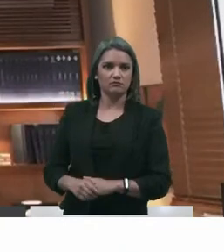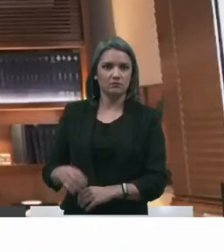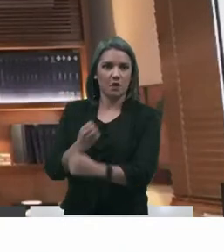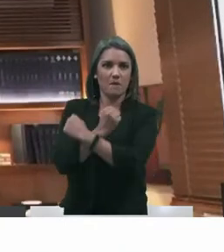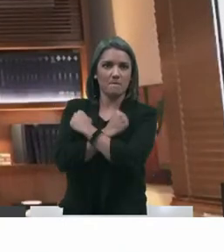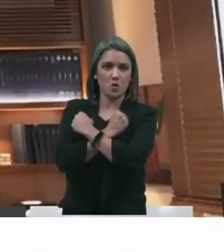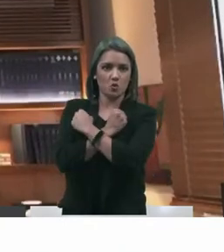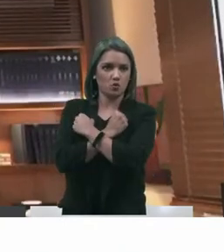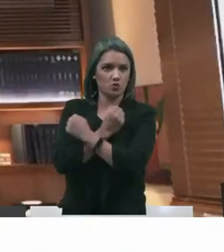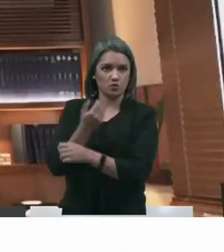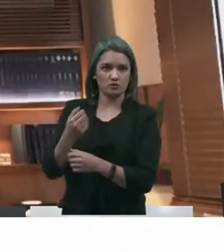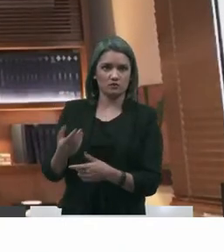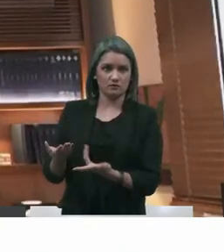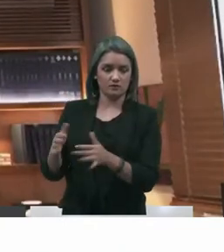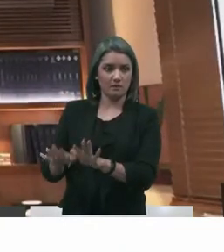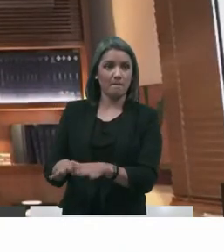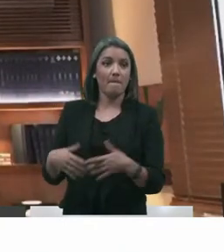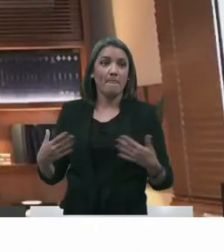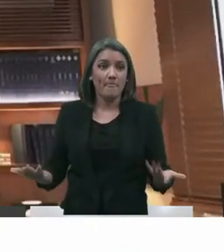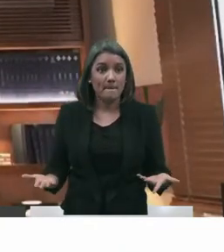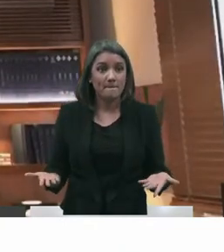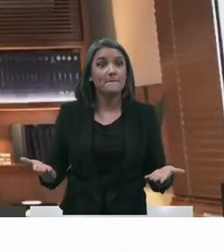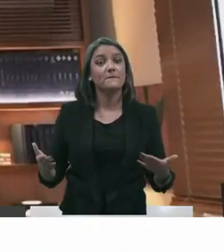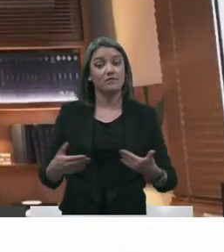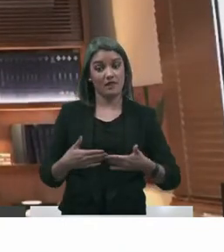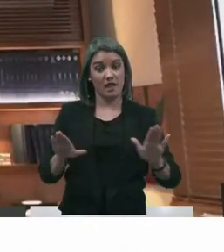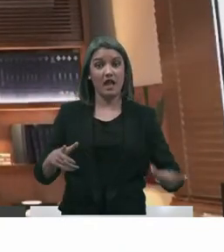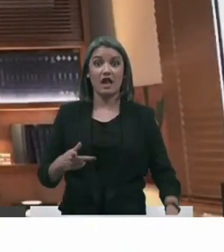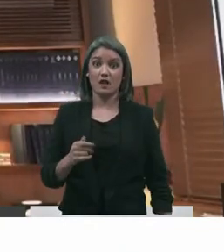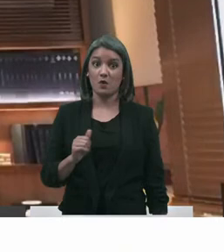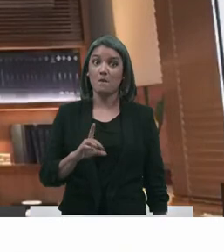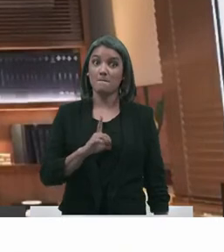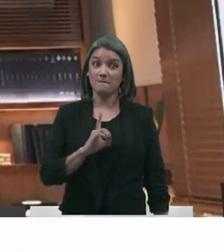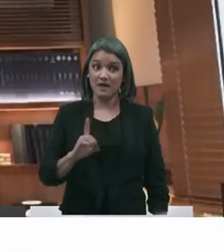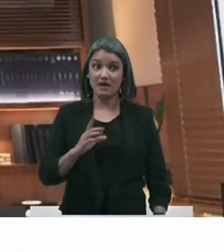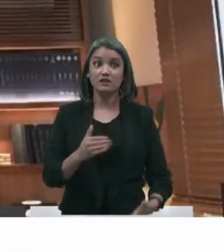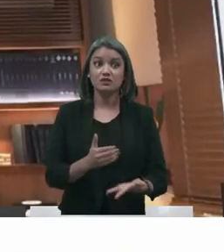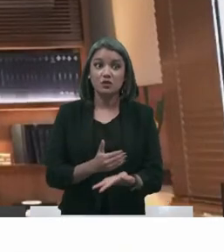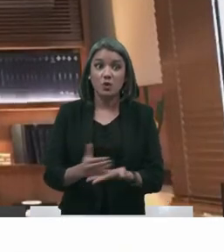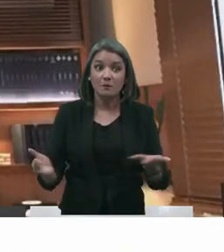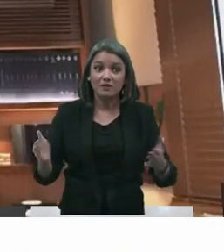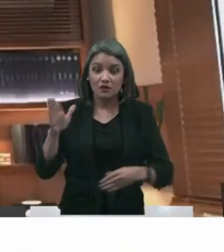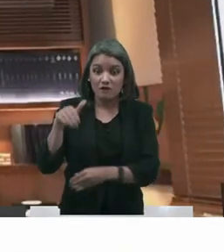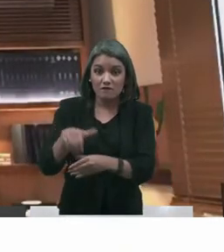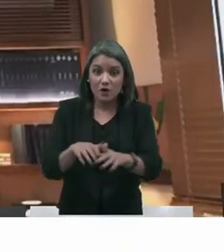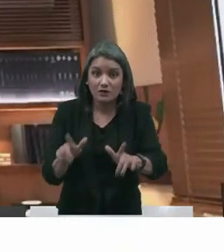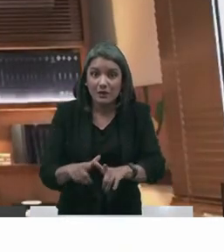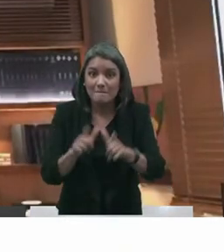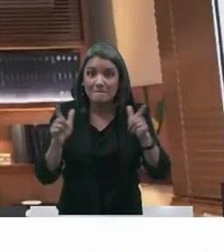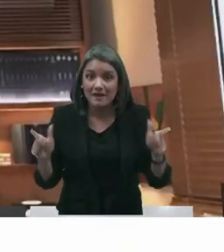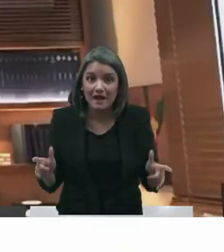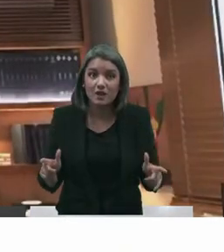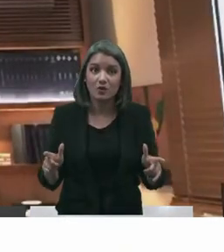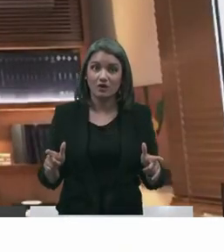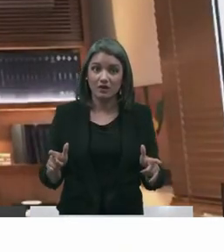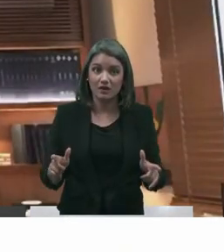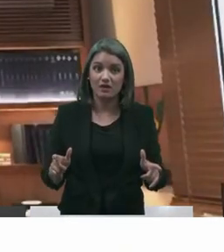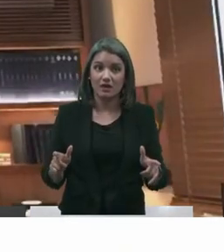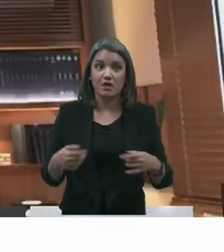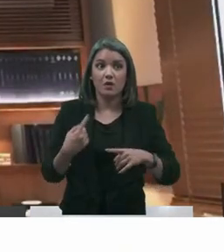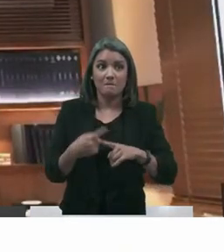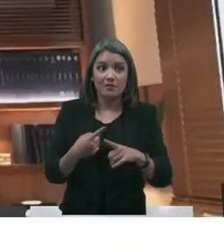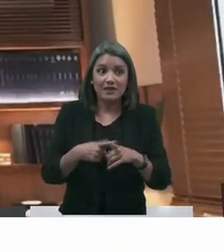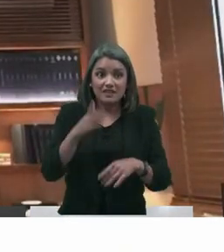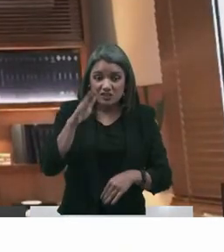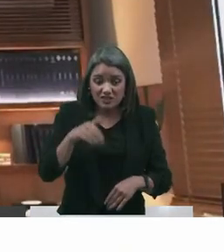Búzios. E o processo se inicia, o processo administrativo disciplinar, por maioria, porque existia voto altamente fundamentado para